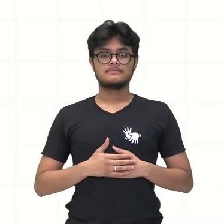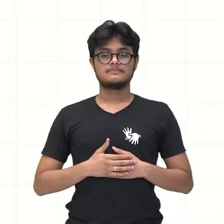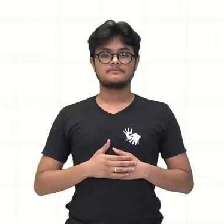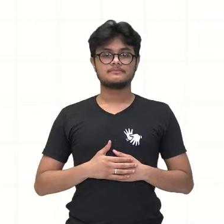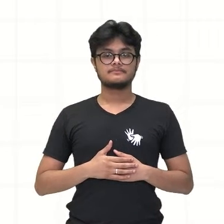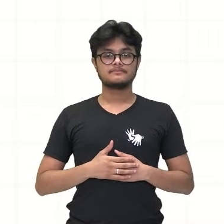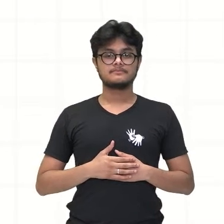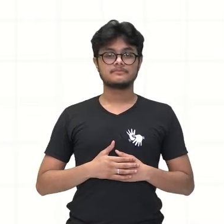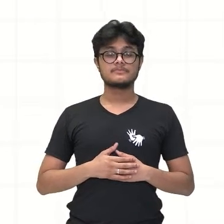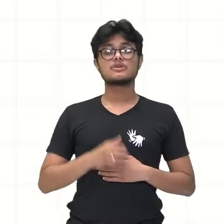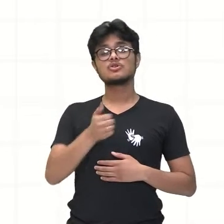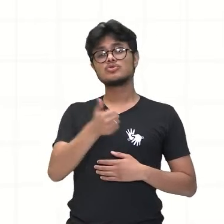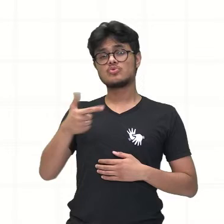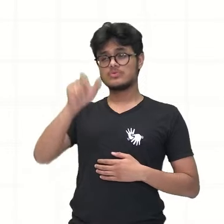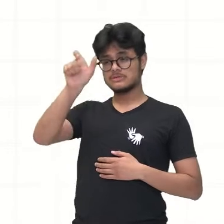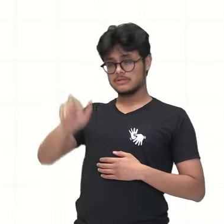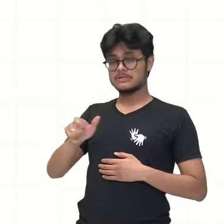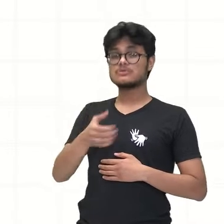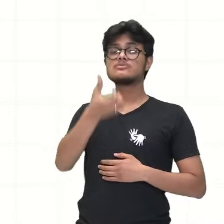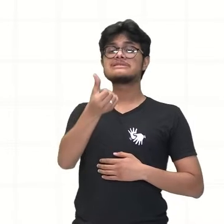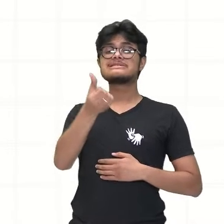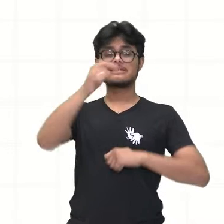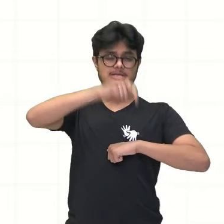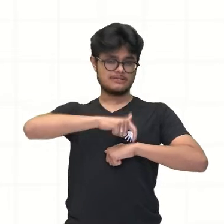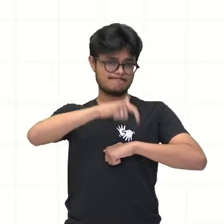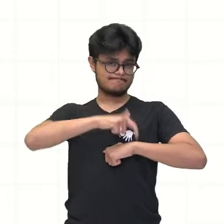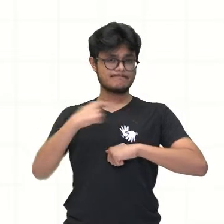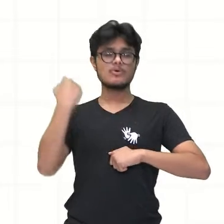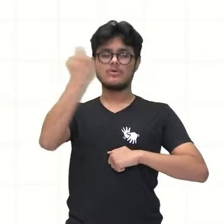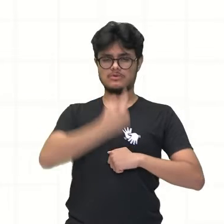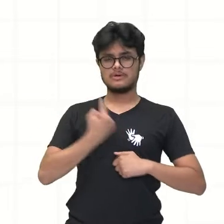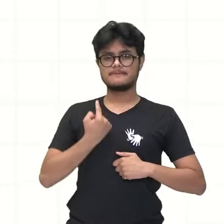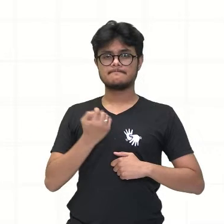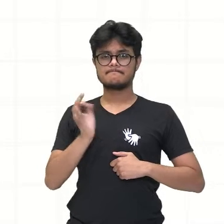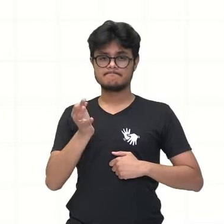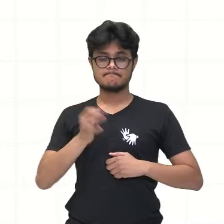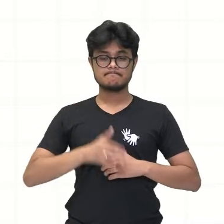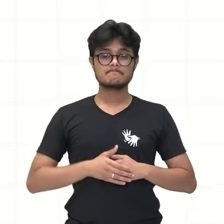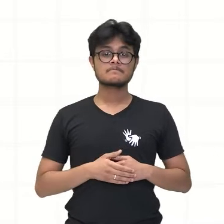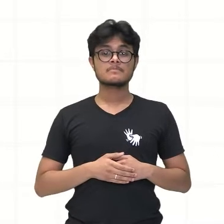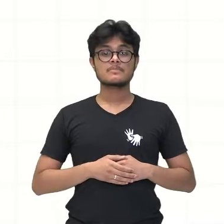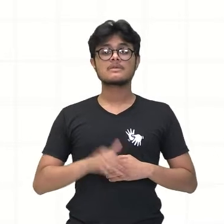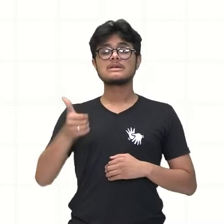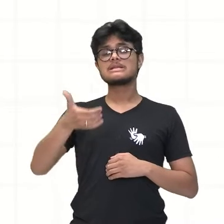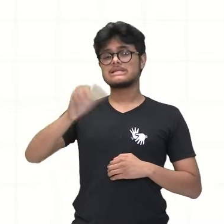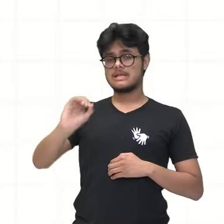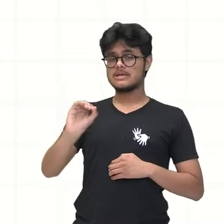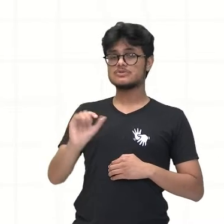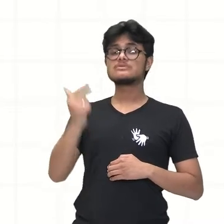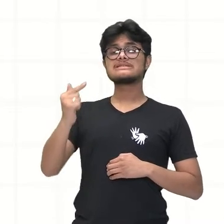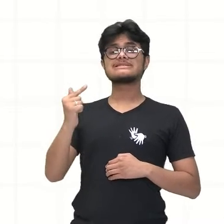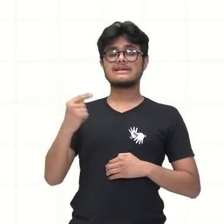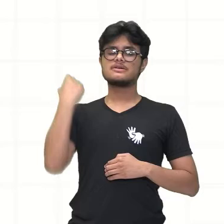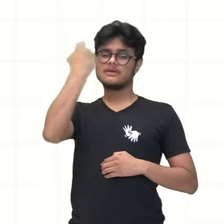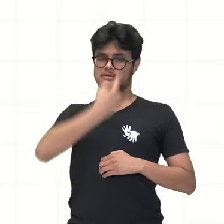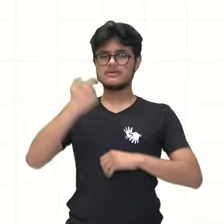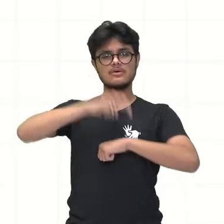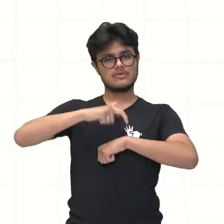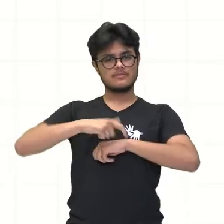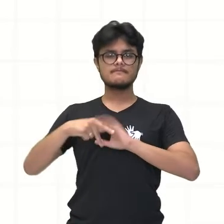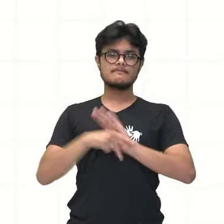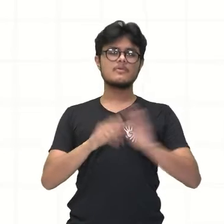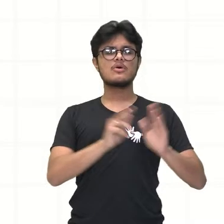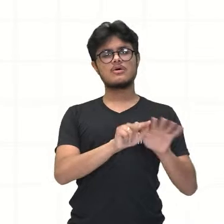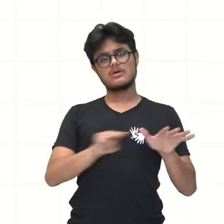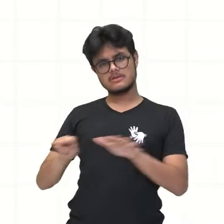semana. 12 alunos que estudam 6 horas. E 10 alunos que estudam 7 horas